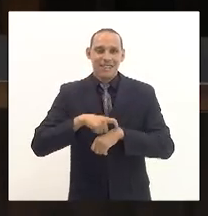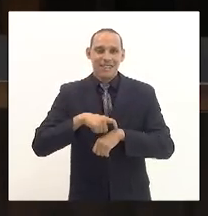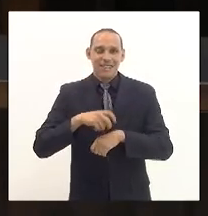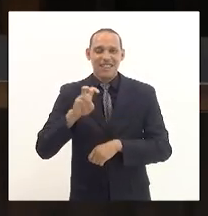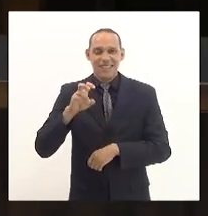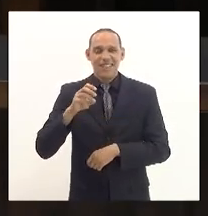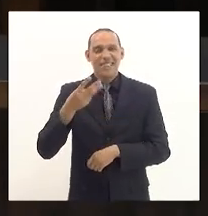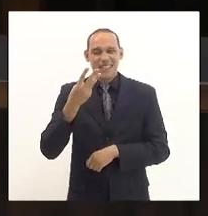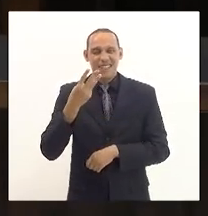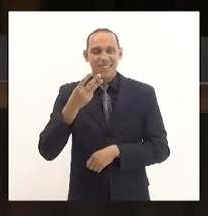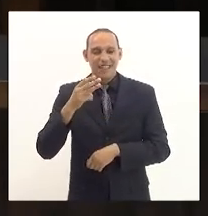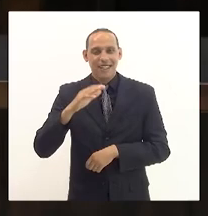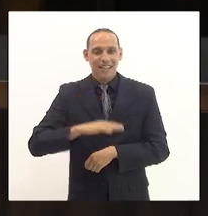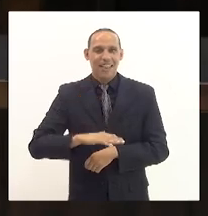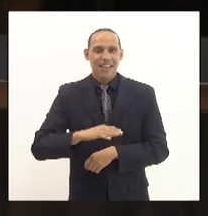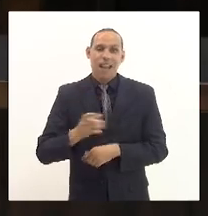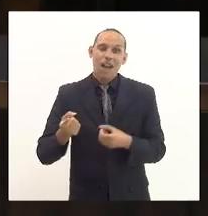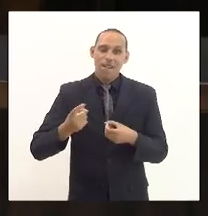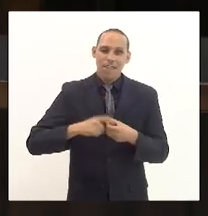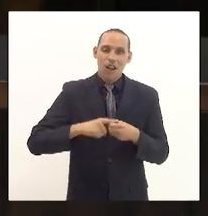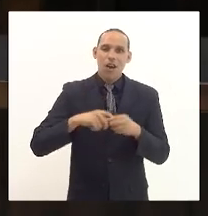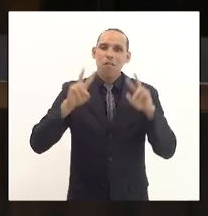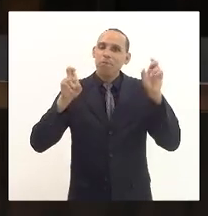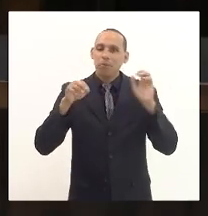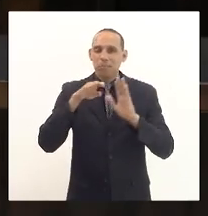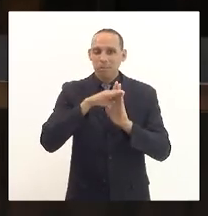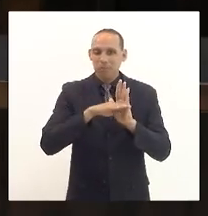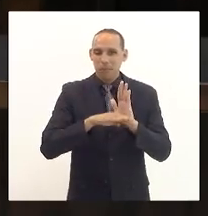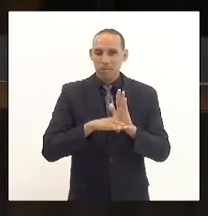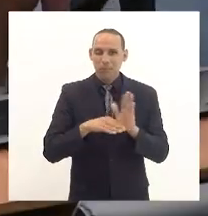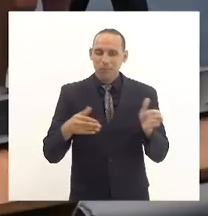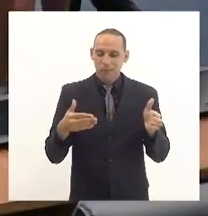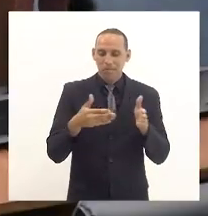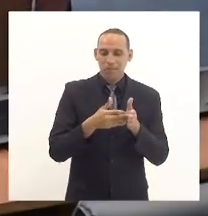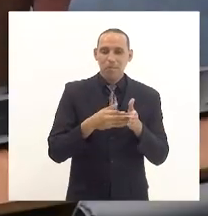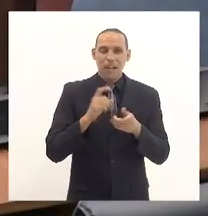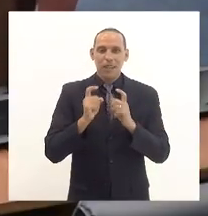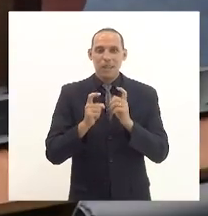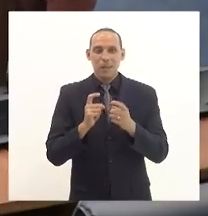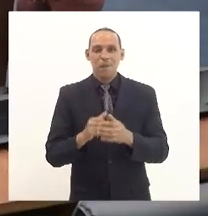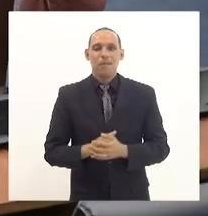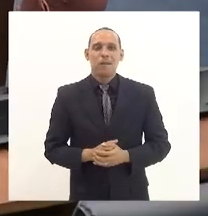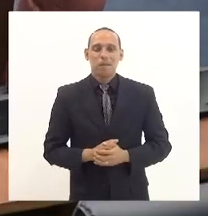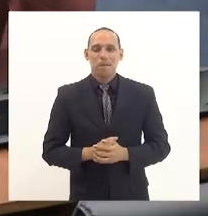quando retornaremos com a ordem do dia está suspensa a sessão